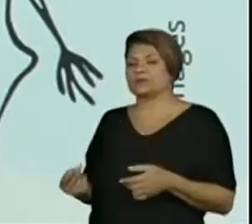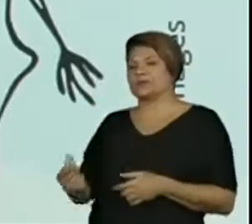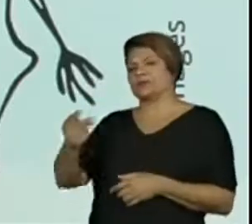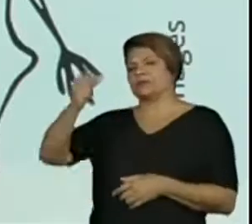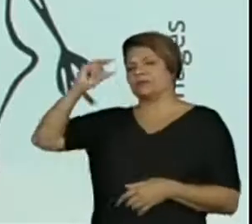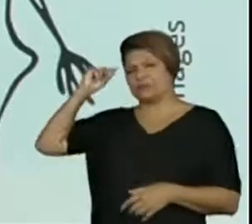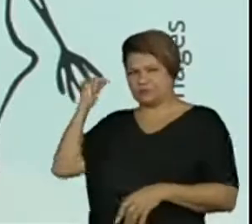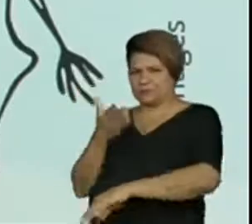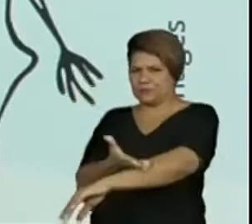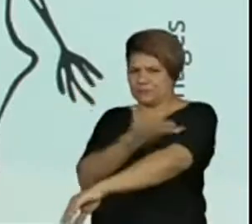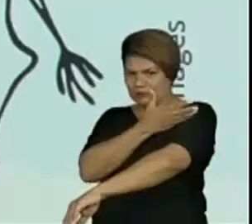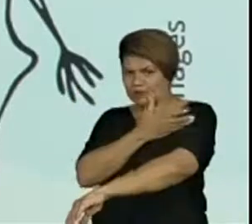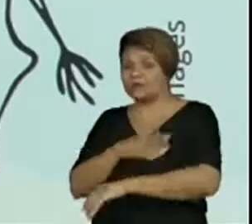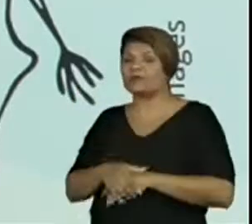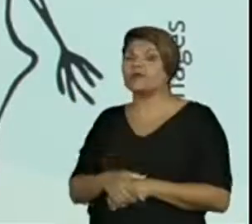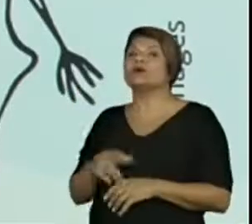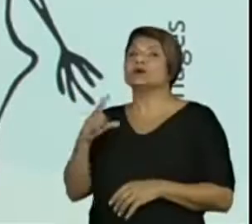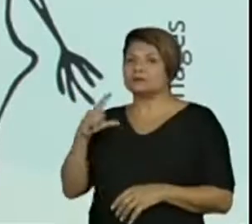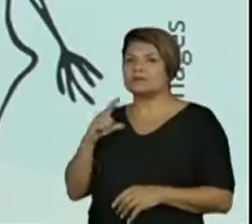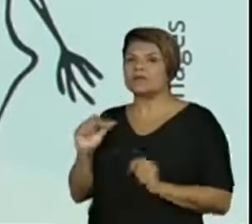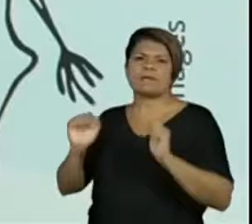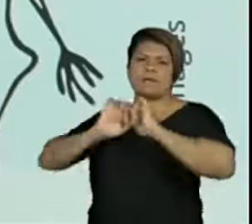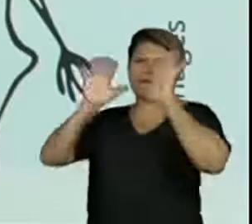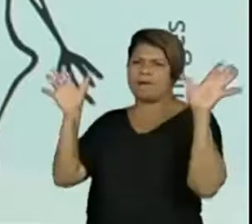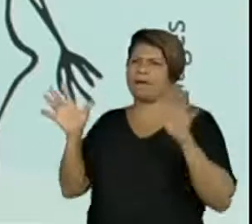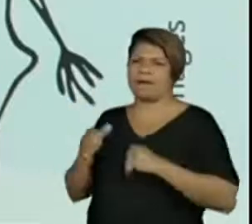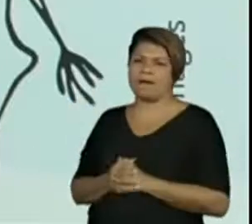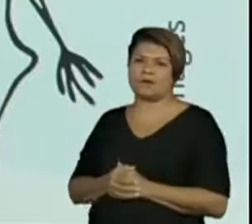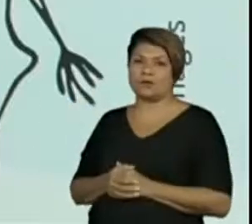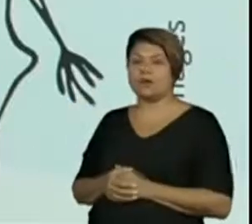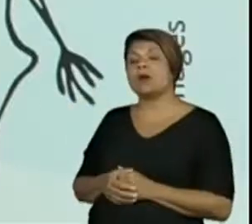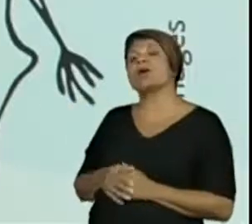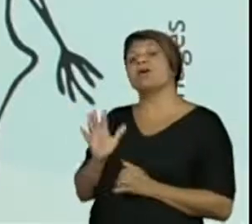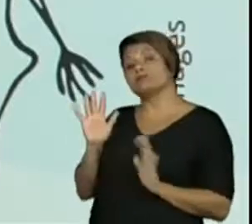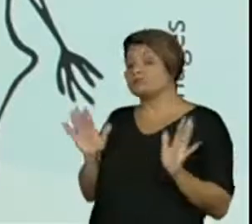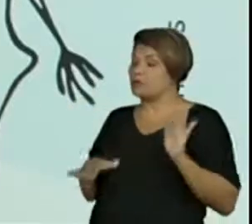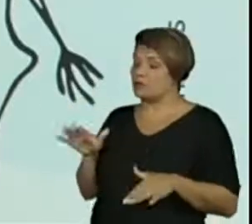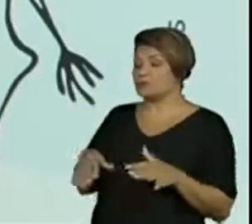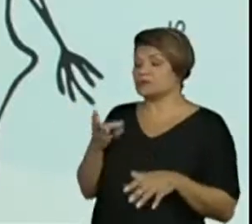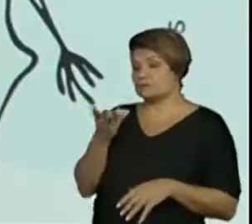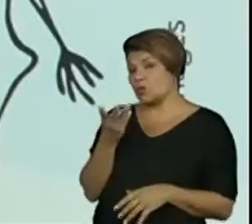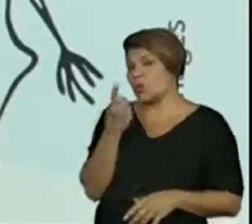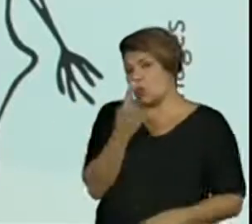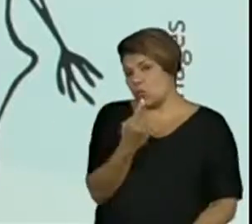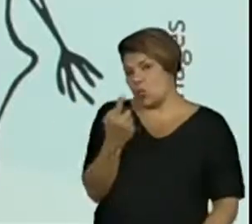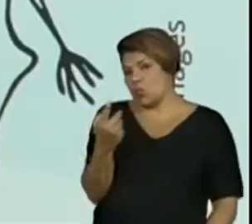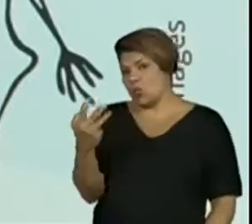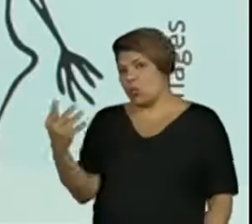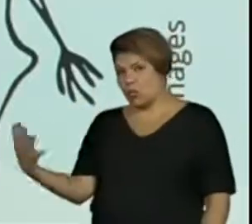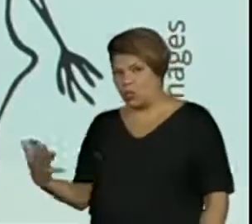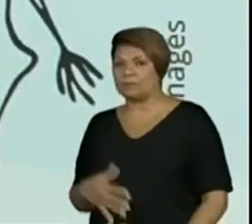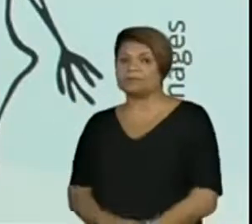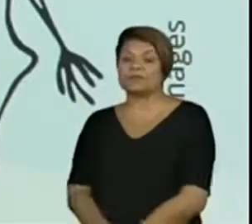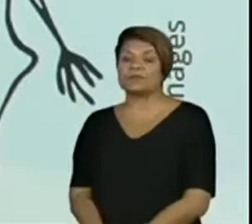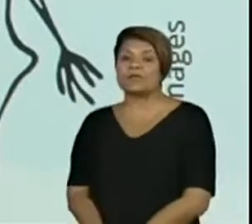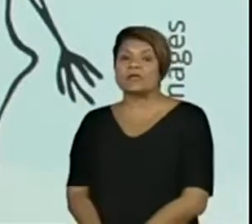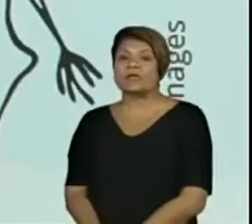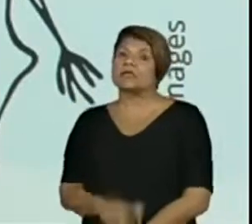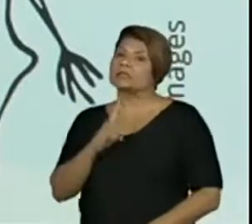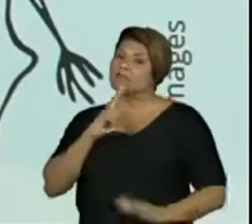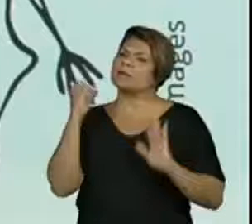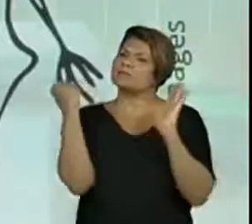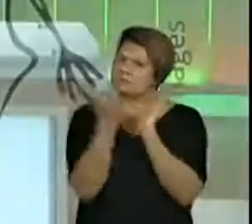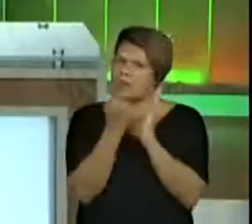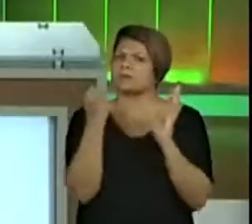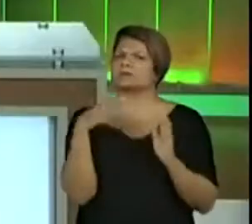gente pode ver claramente marcas do que seria a contagem. E existem marcas